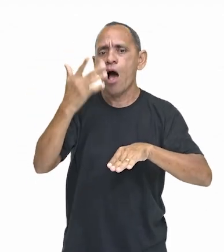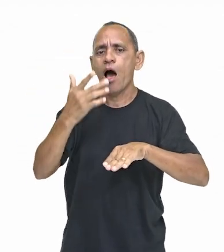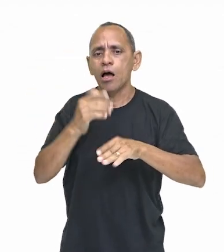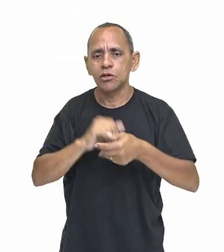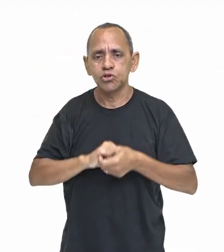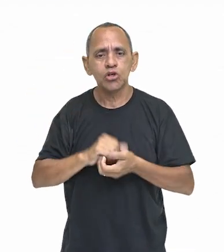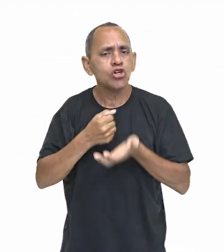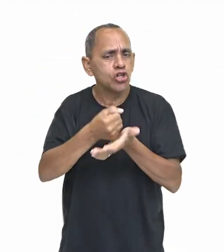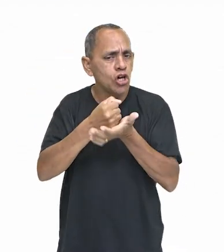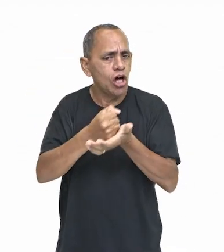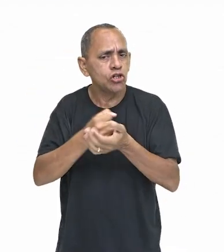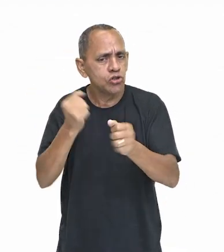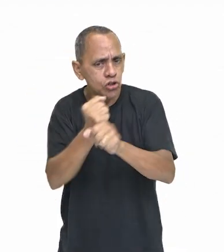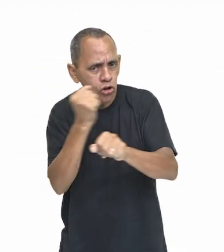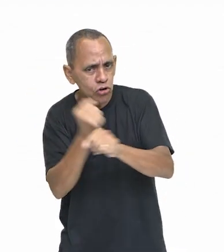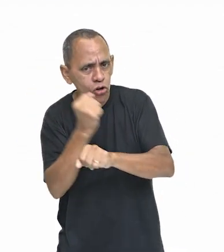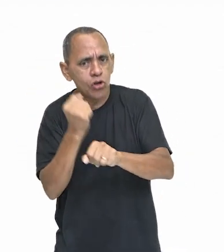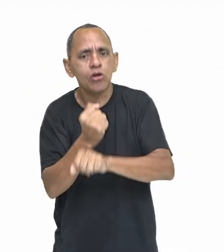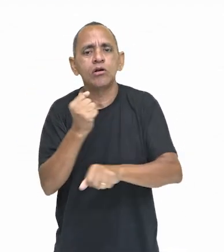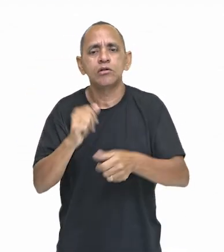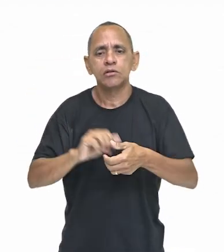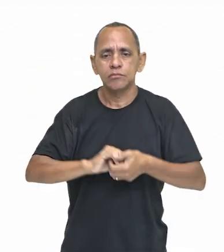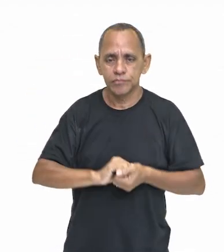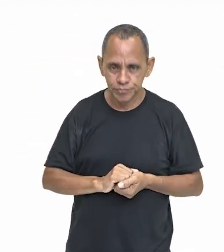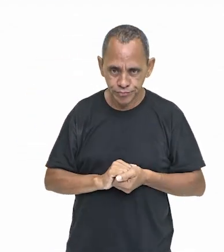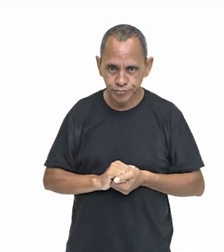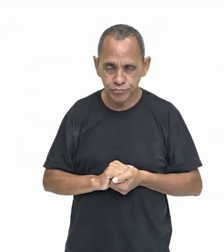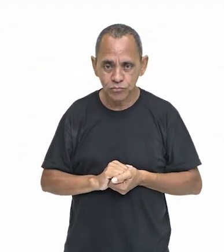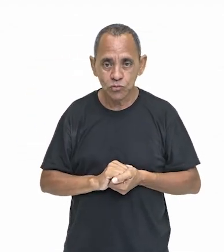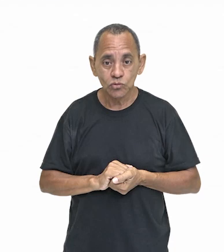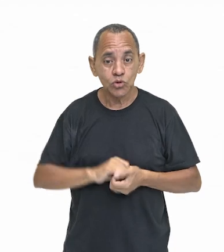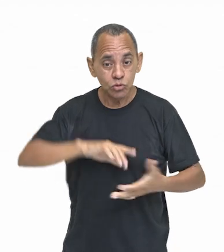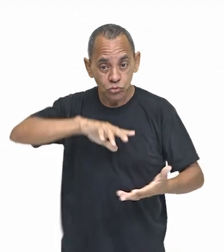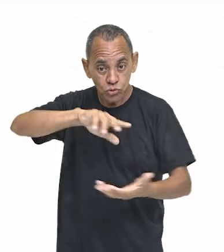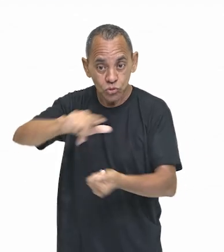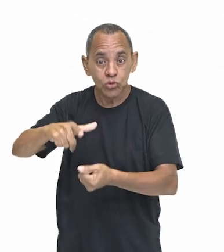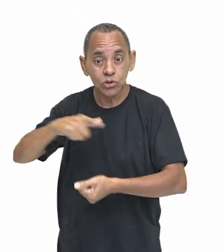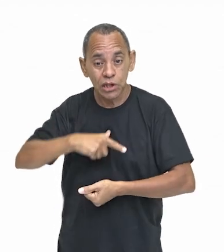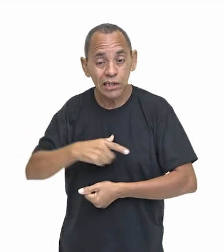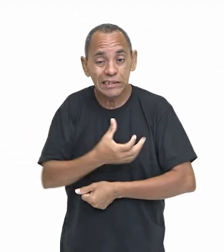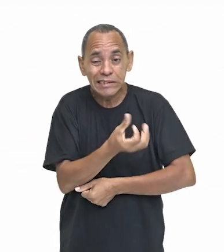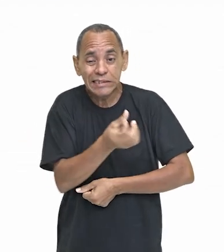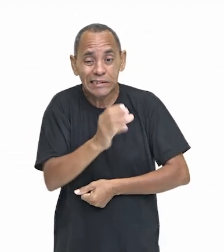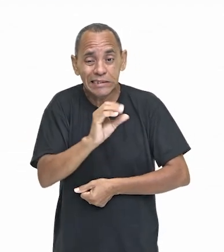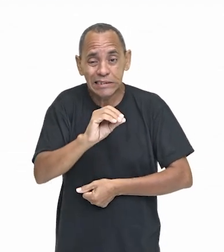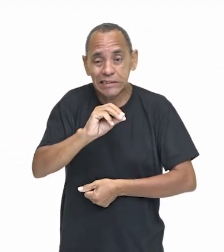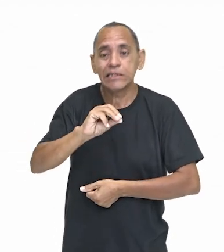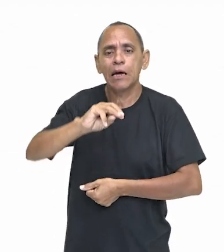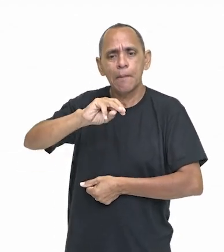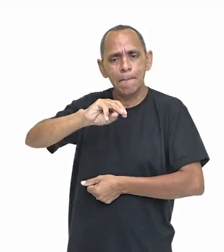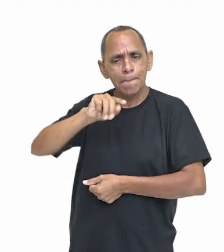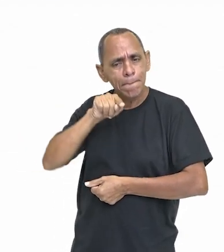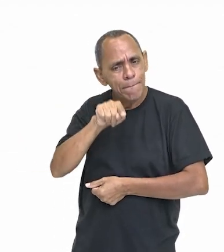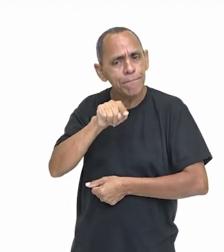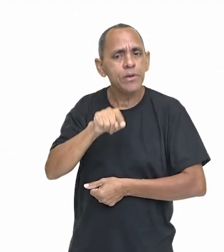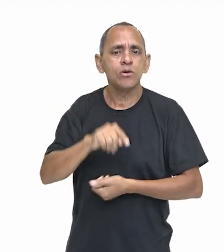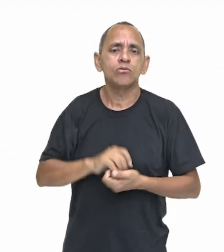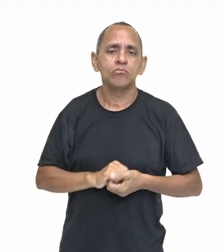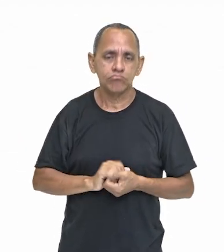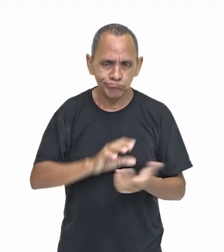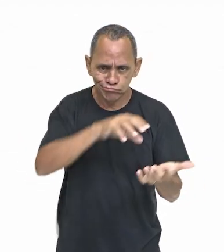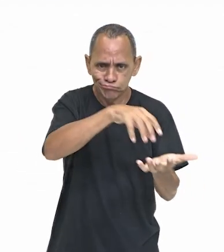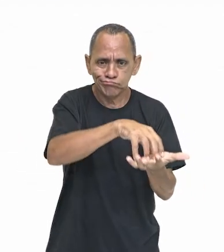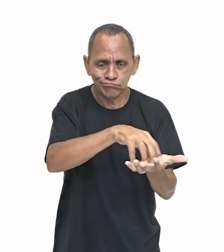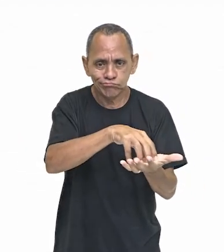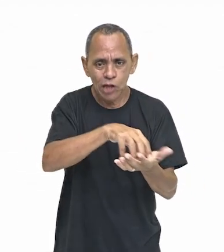mundo conta atualmente com mais de 60 mil usinas. Das maiores do mundo, 3 ficam no